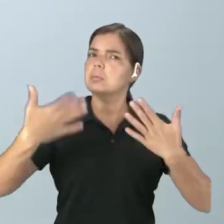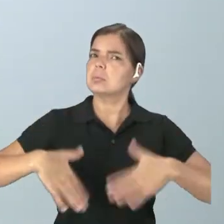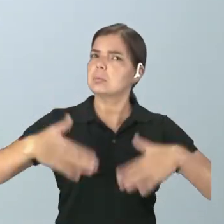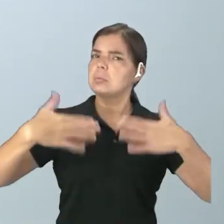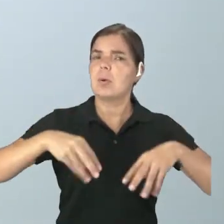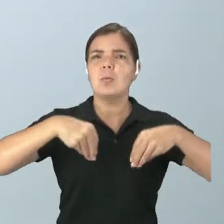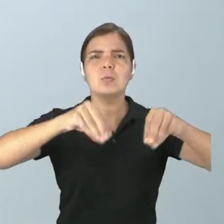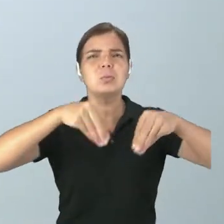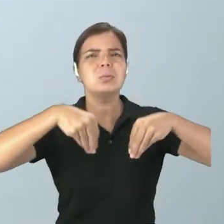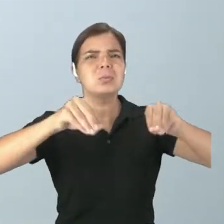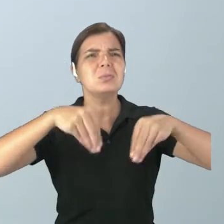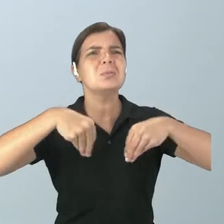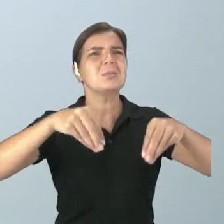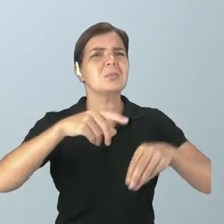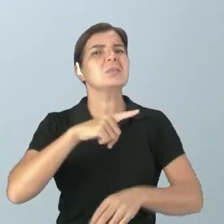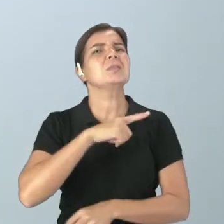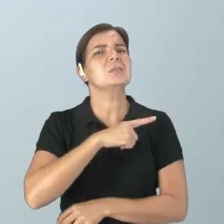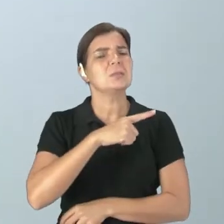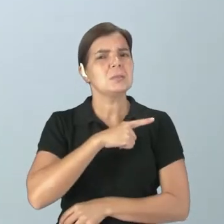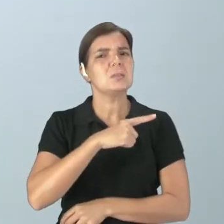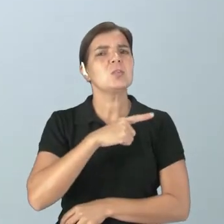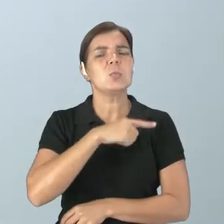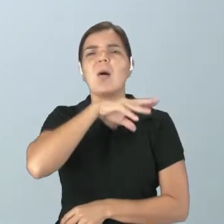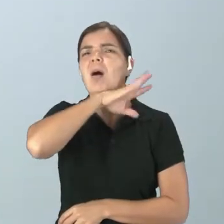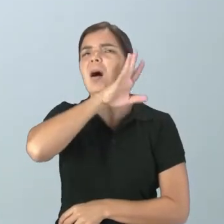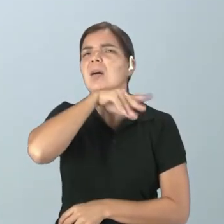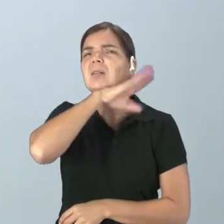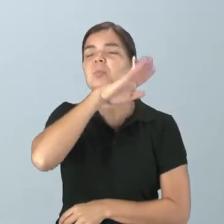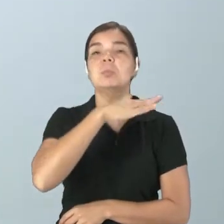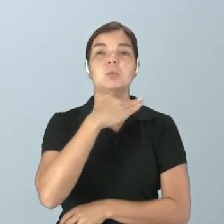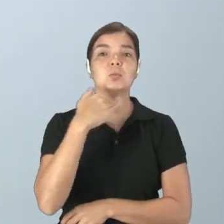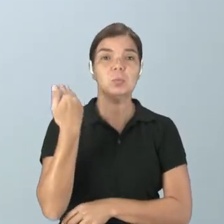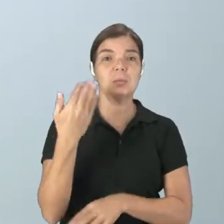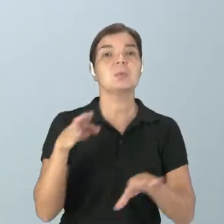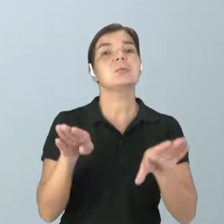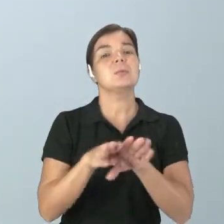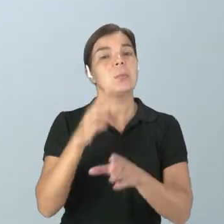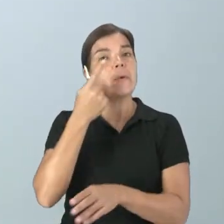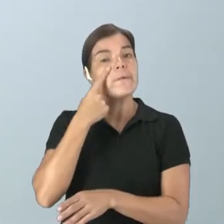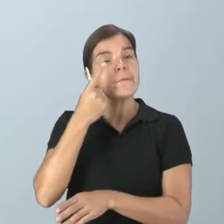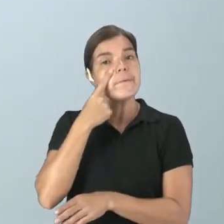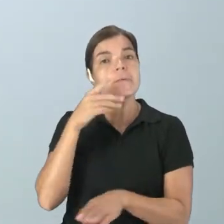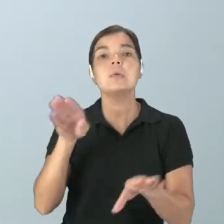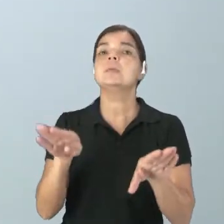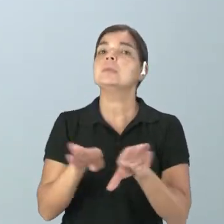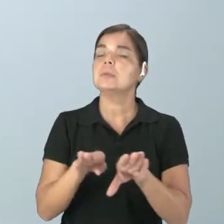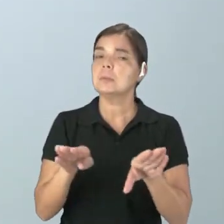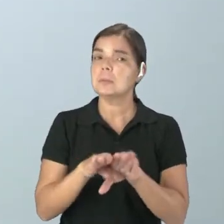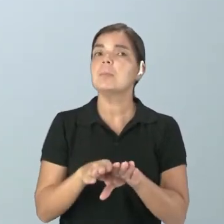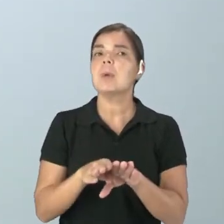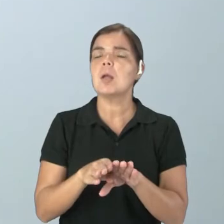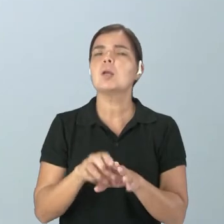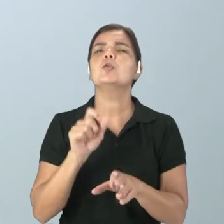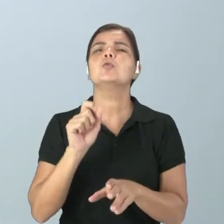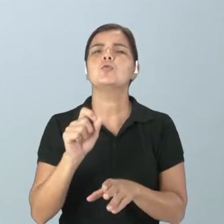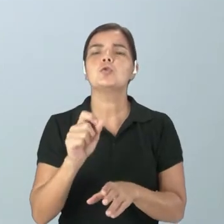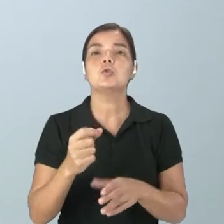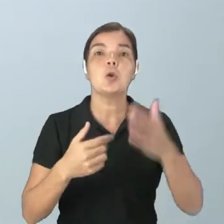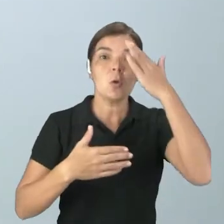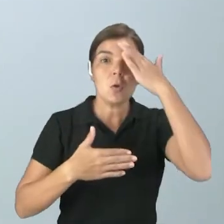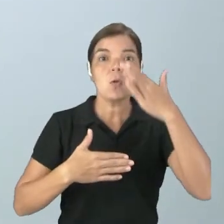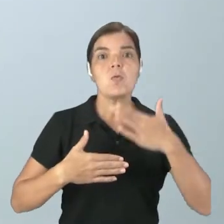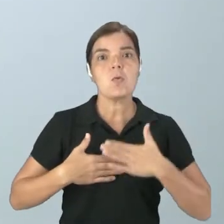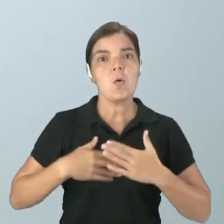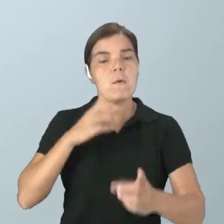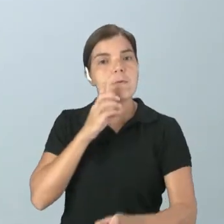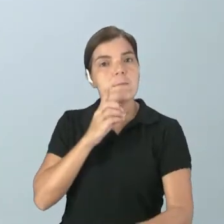uma quantidade muito grande de animais mortos e foram registrados até mesmo a questão de corpos que foram encontrados,